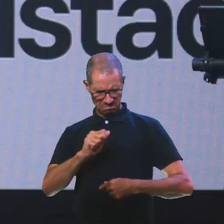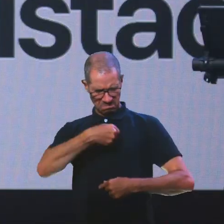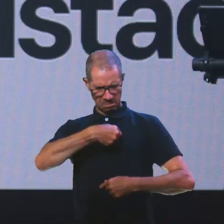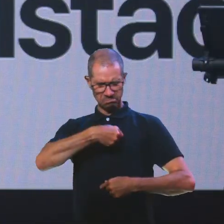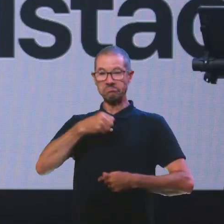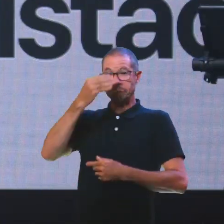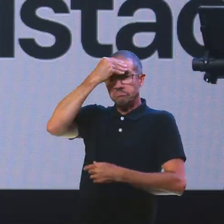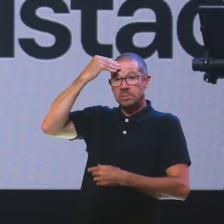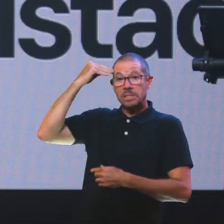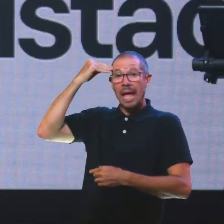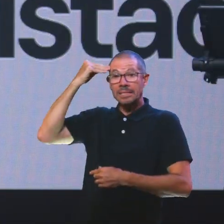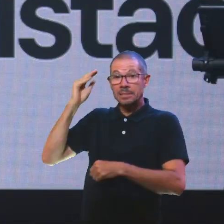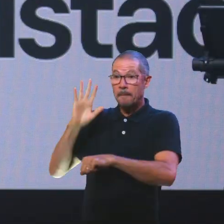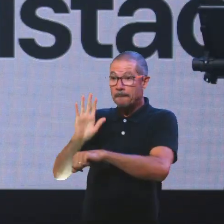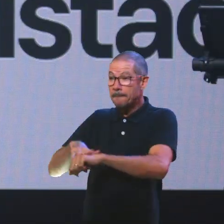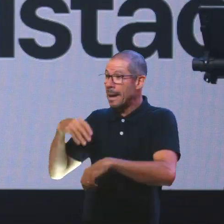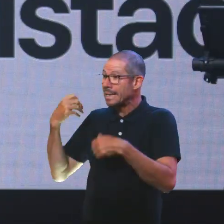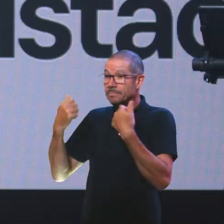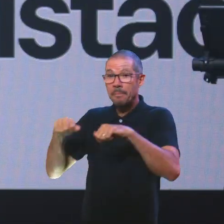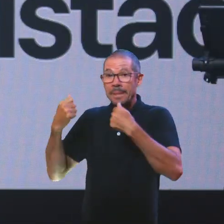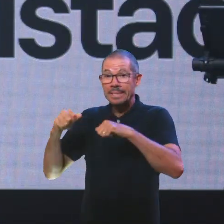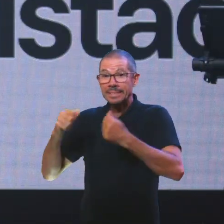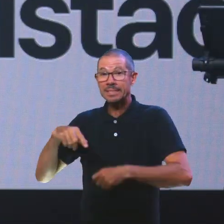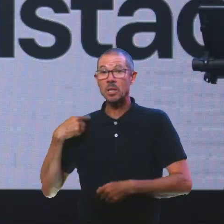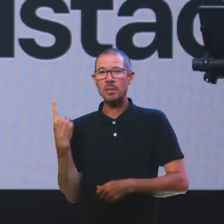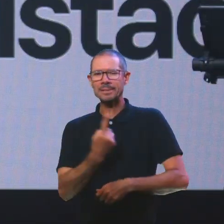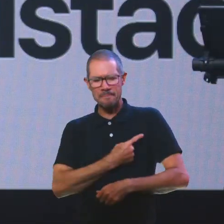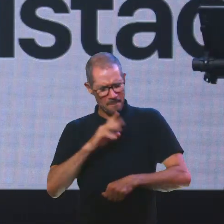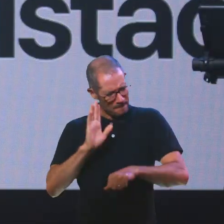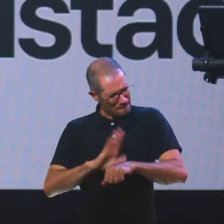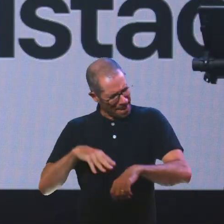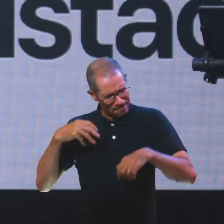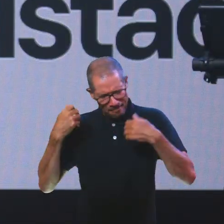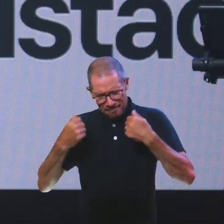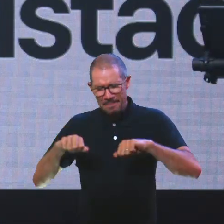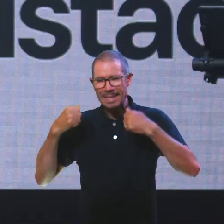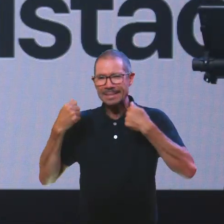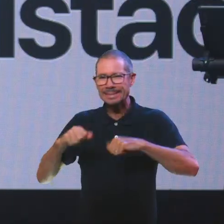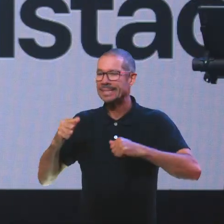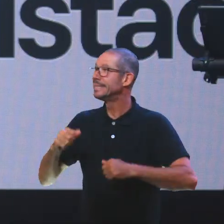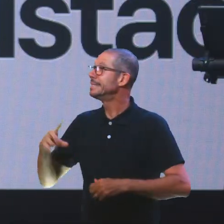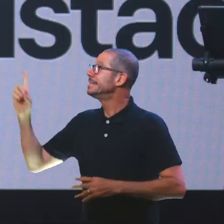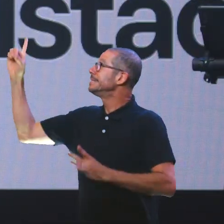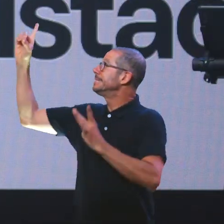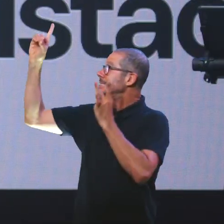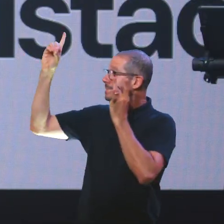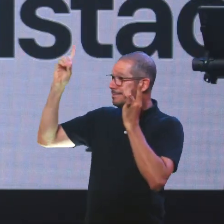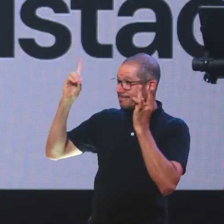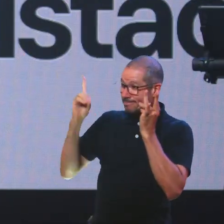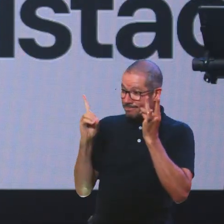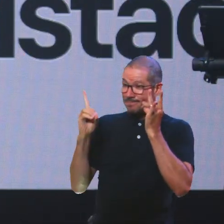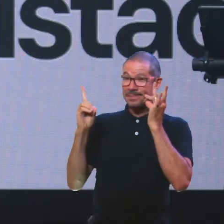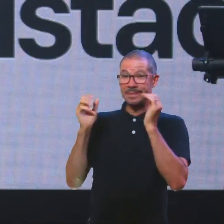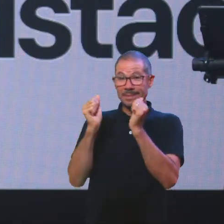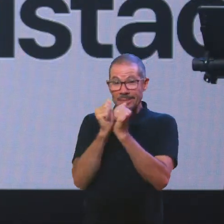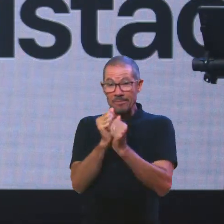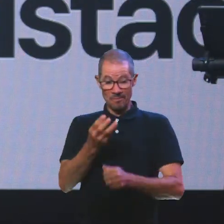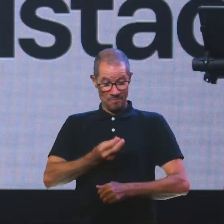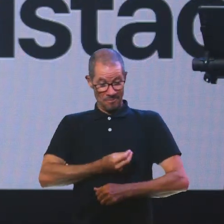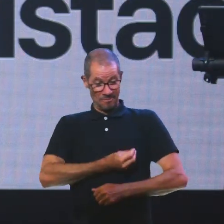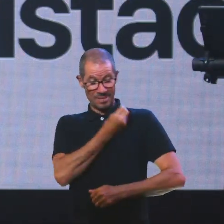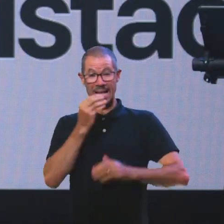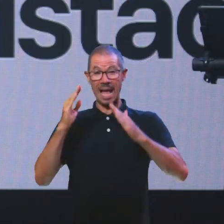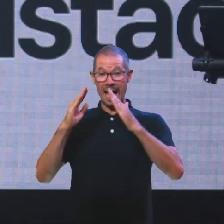esquece daquilo que ele mais precisa. E o que nós mais precisamos é da presença do Senhor na nossa vida, na